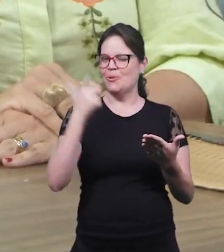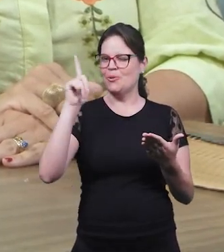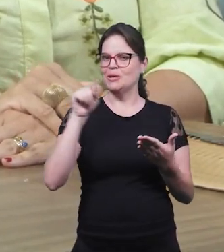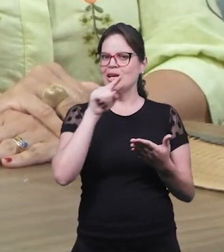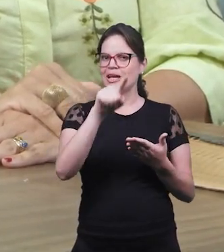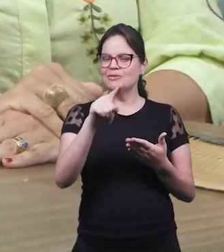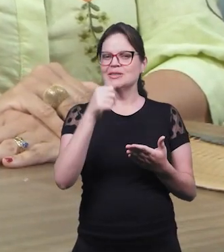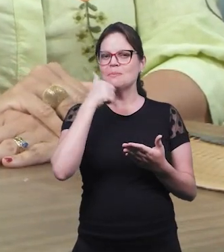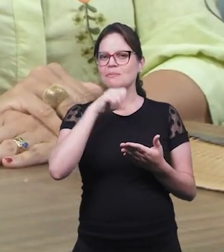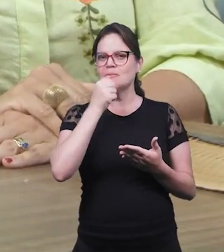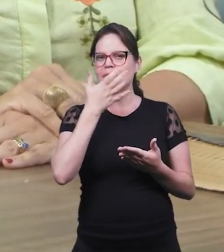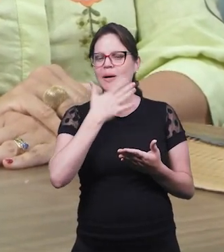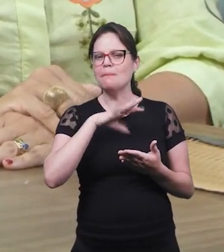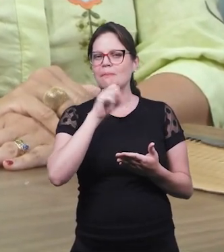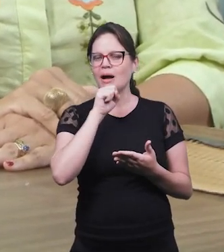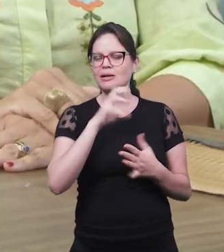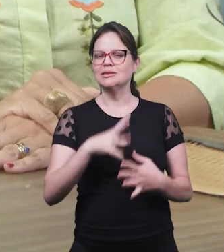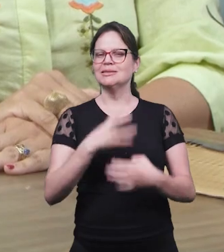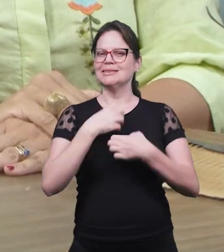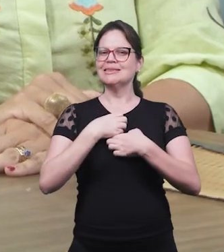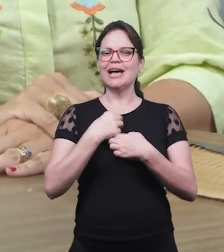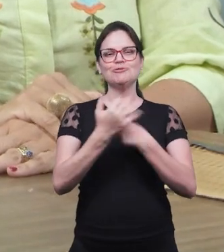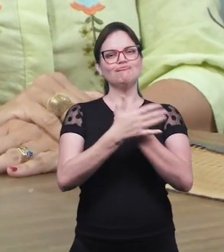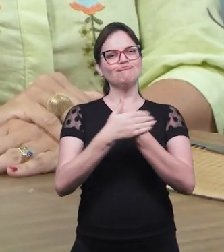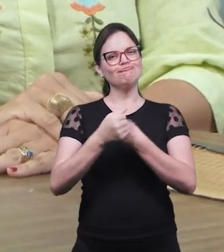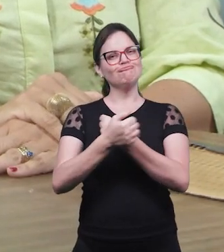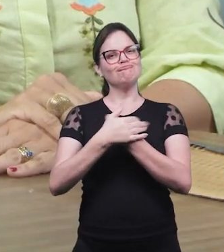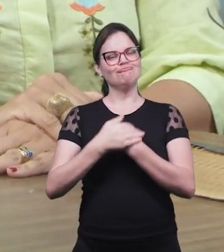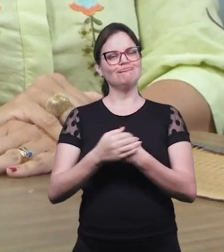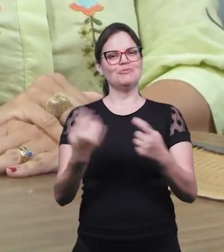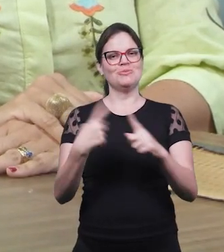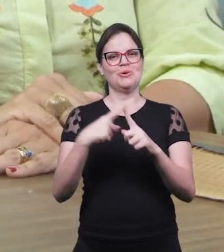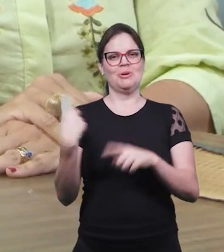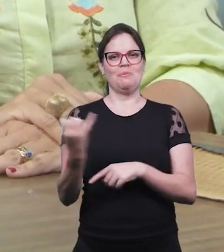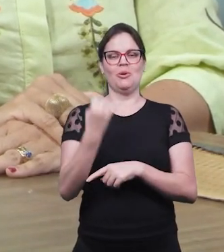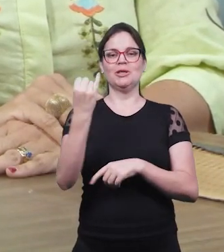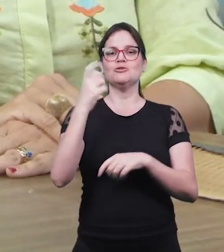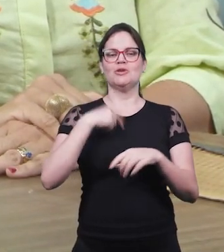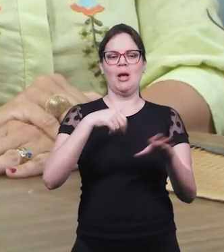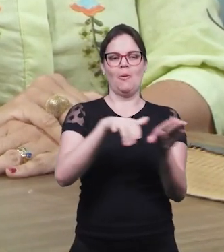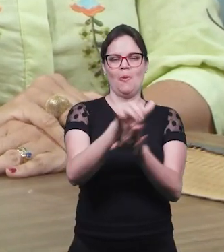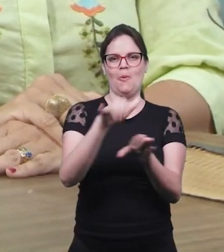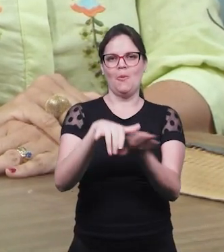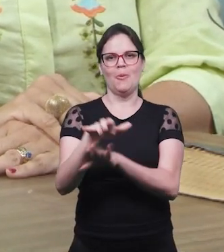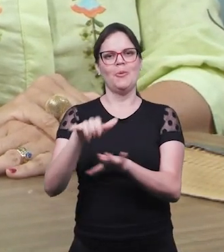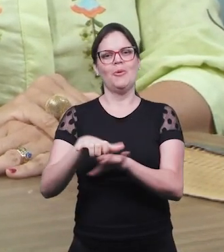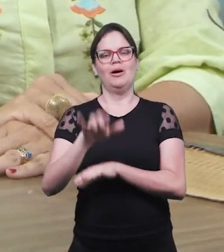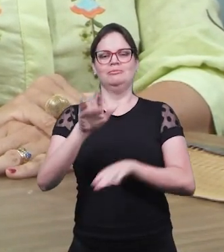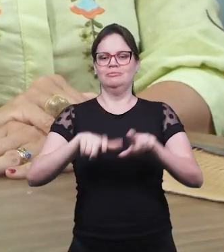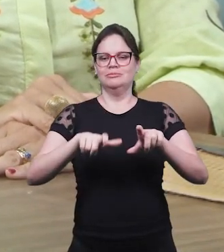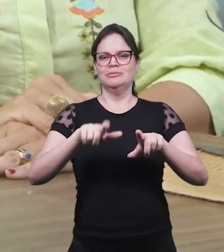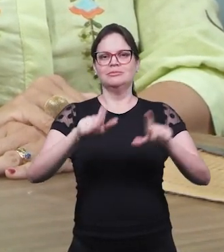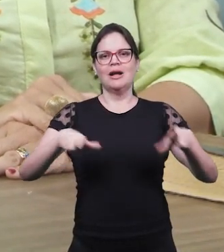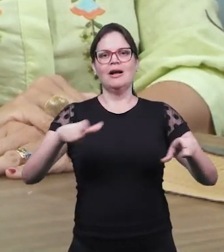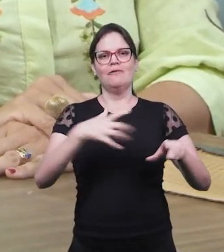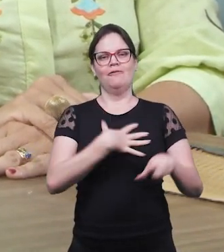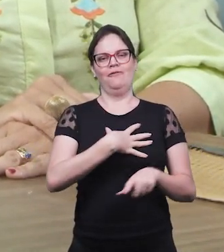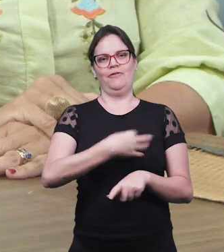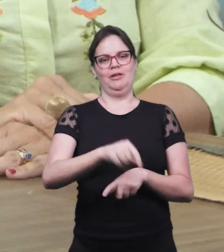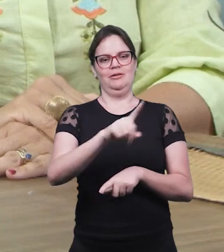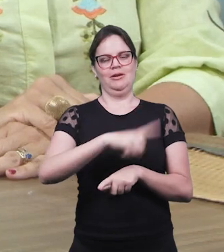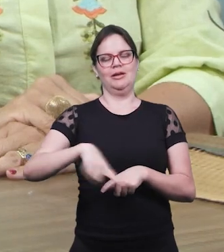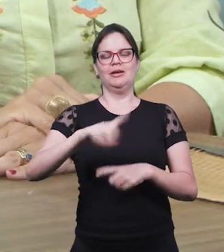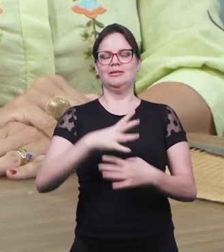mãe, sinta-se acolhido nessa importante responsabilidade de orientarmos os nossos filhos e que os nossos filhos